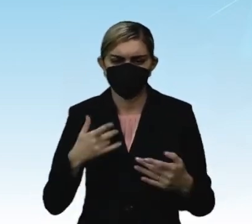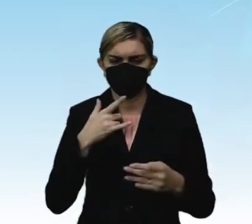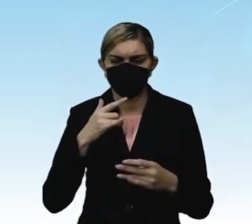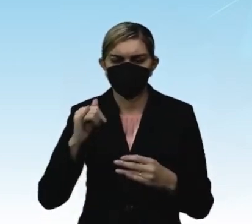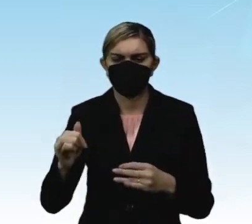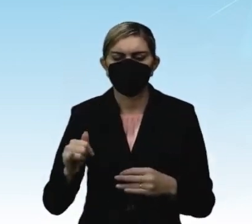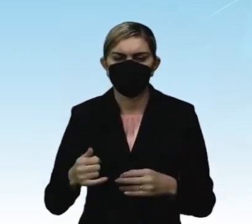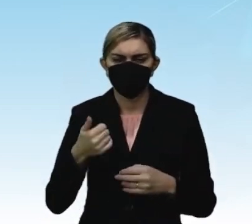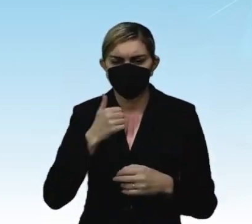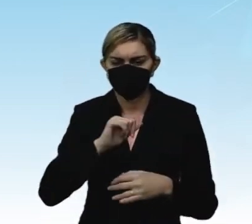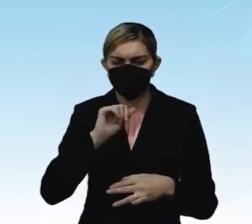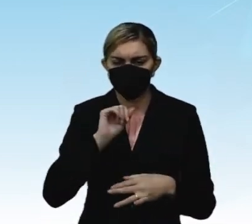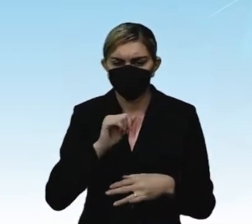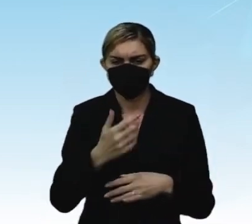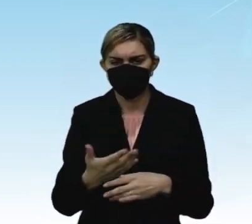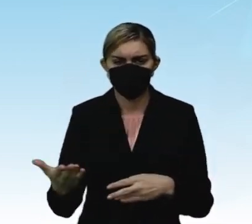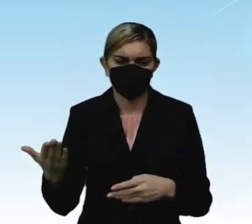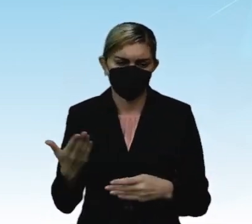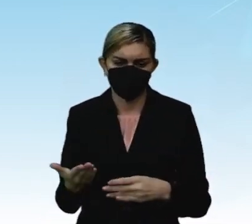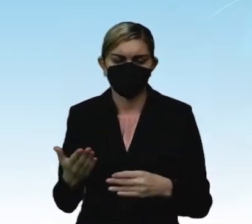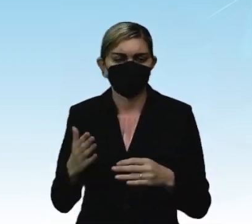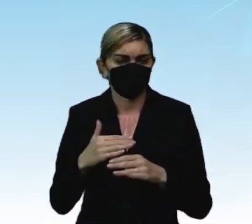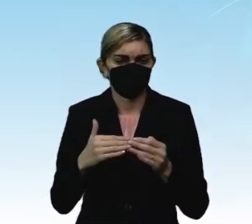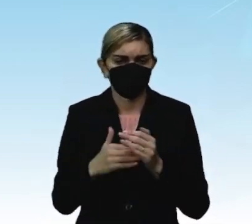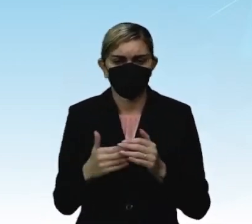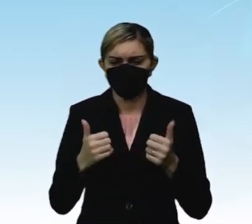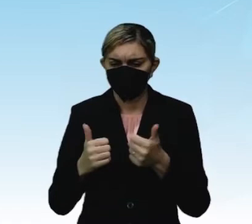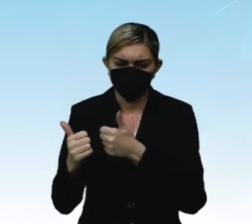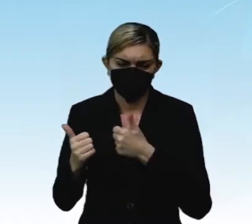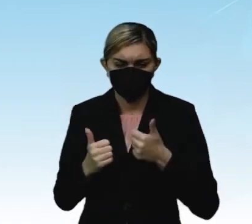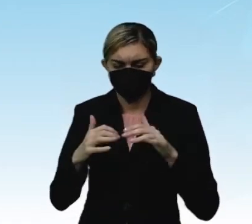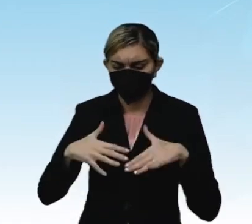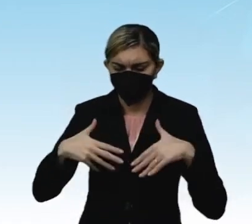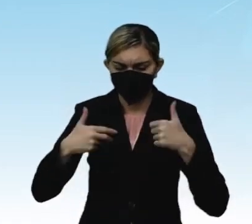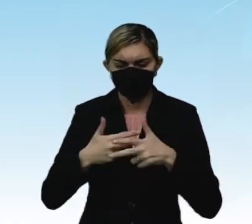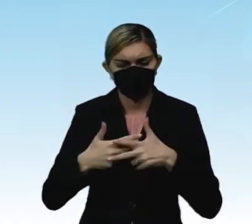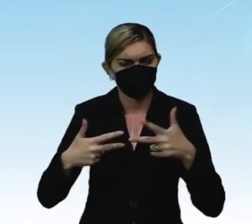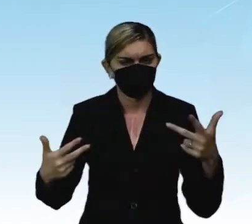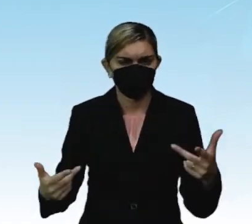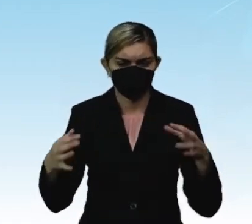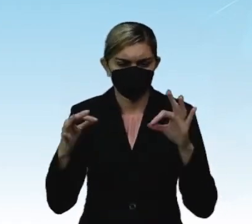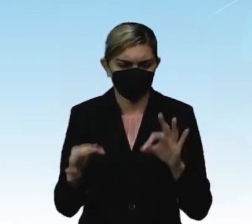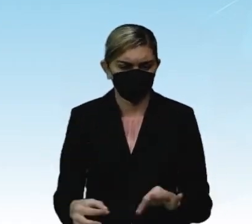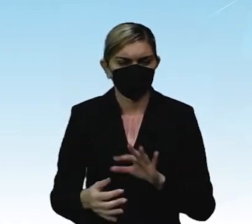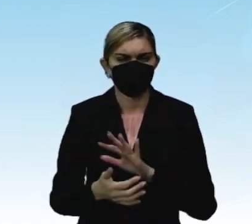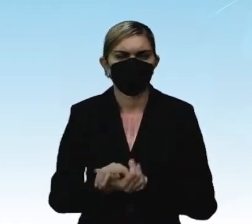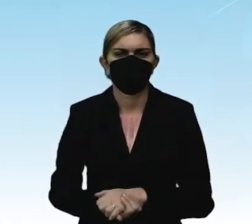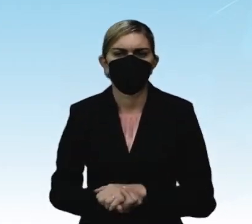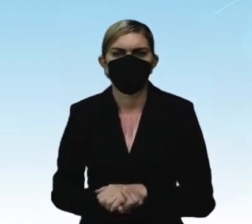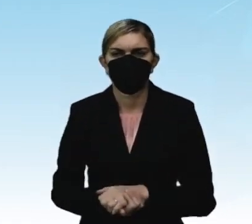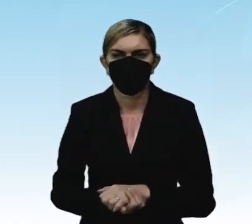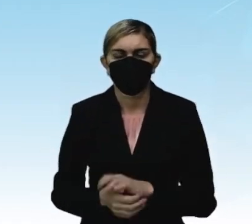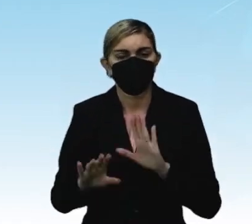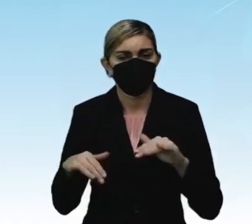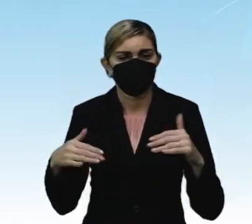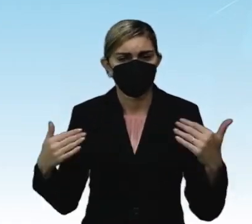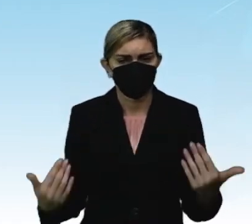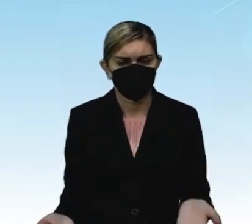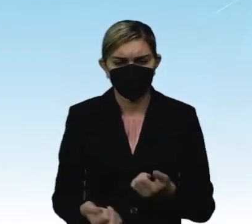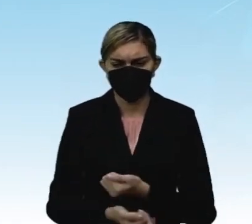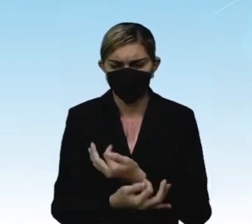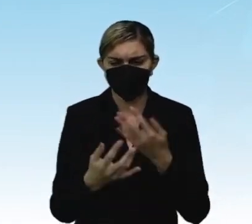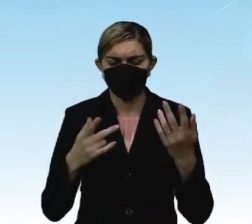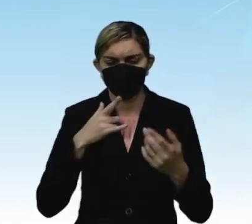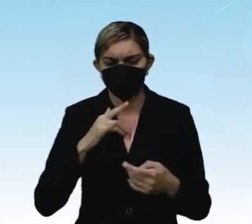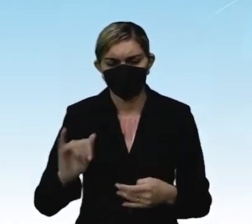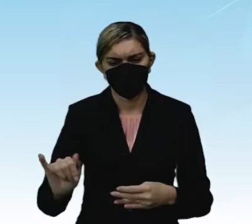sua mãe, de bom, tudo de bom, né? Para pegar as melhores coisas, tá certo? Então, quando o pai